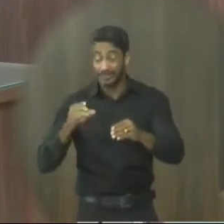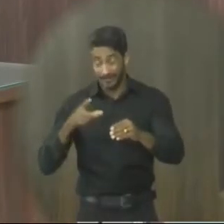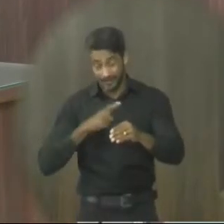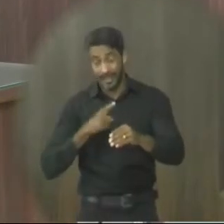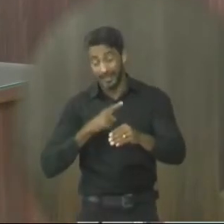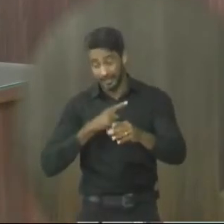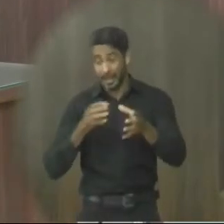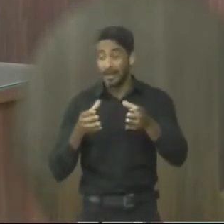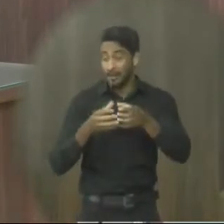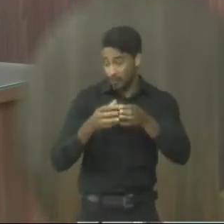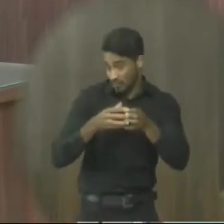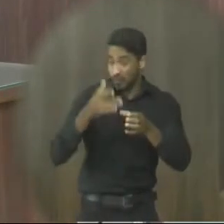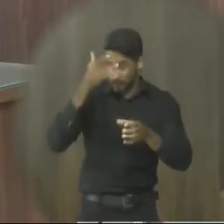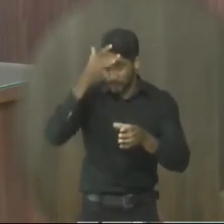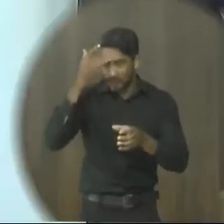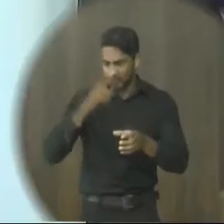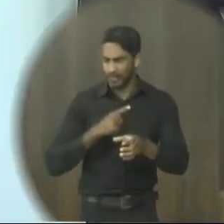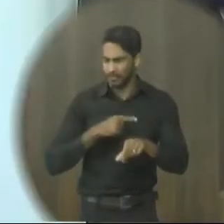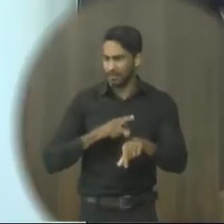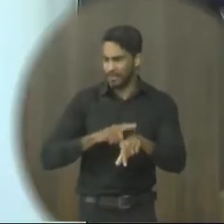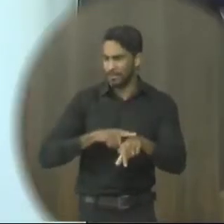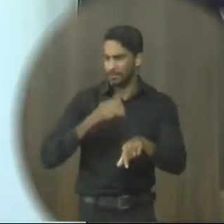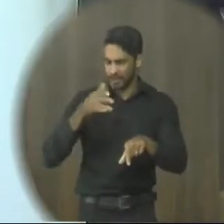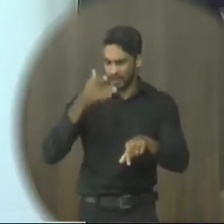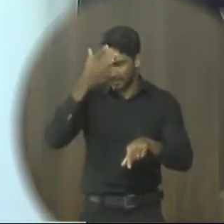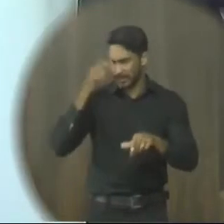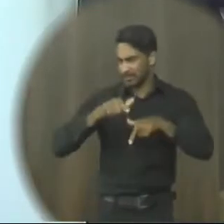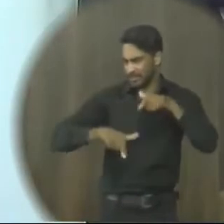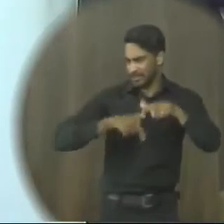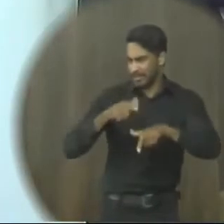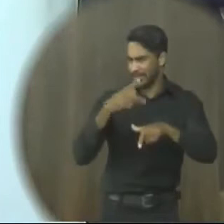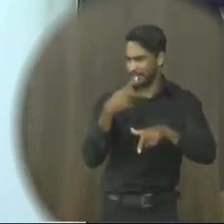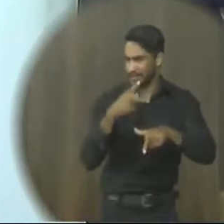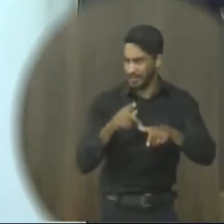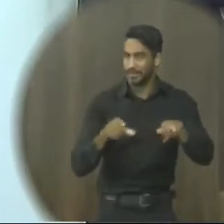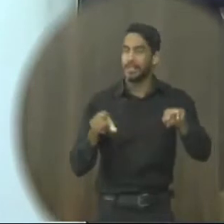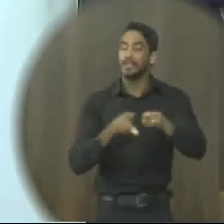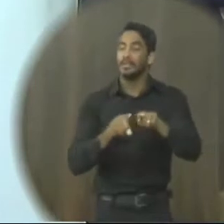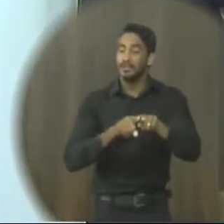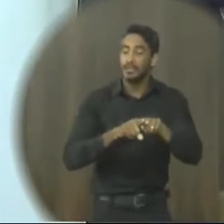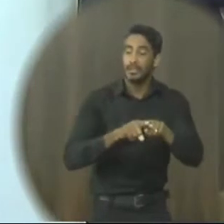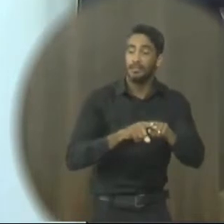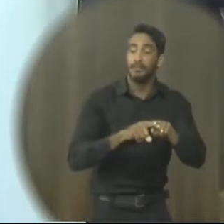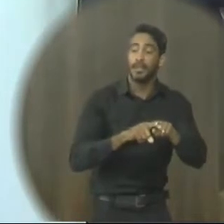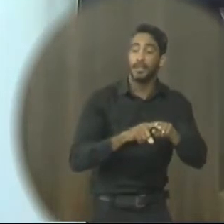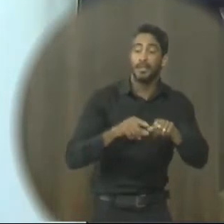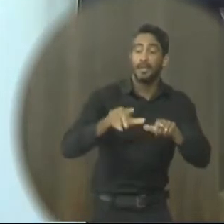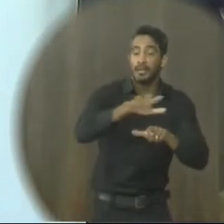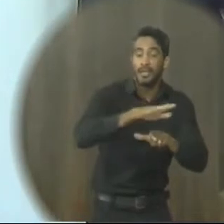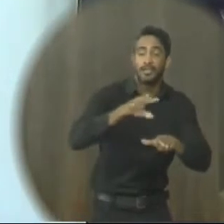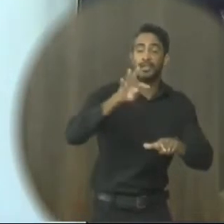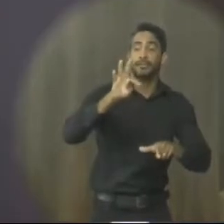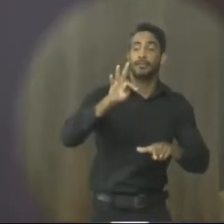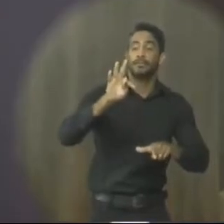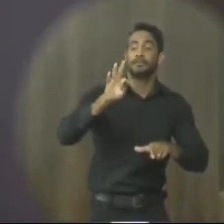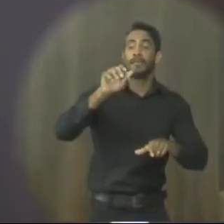lá, já tem um tempinho que a equipe está lá trabalhando. E estamos com a equipe também na região do Taquari hoje, trabalhando aquelas acessos ali, onde tem